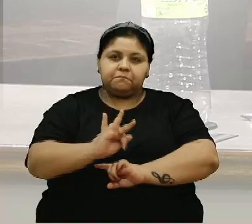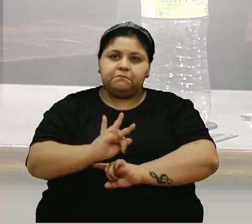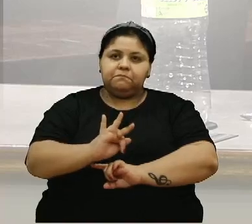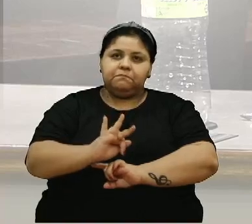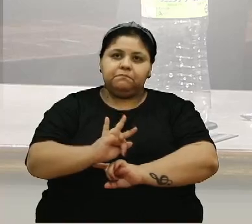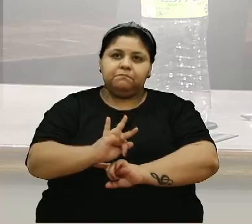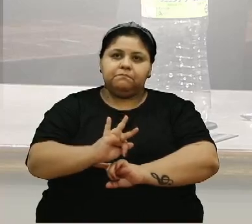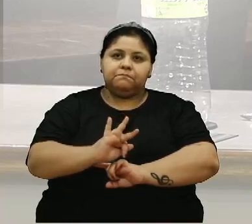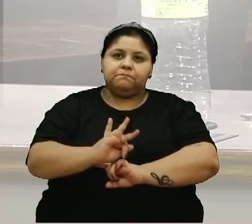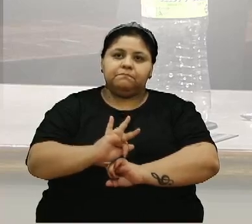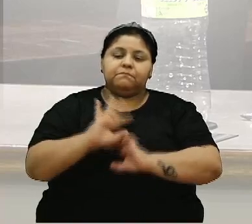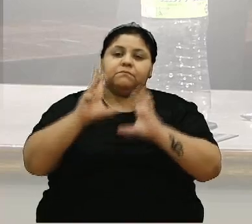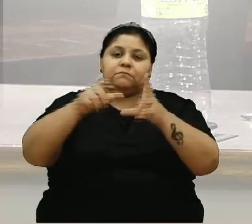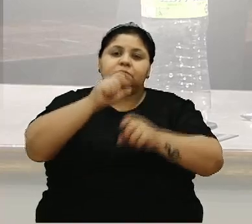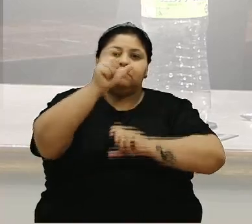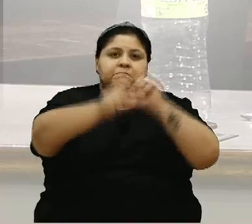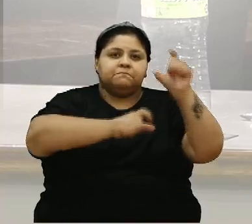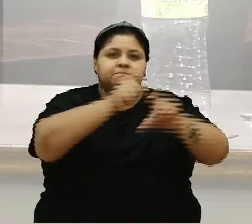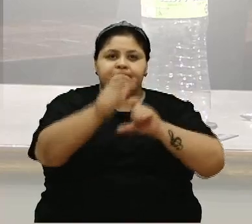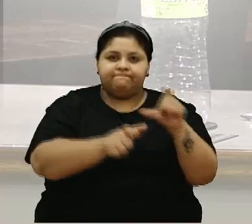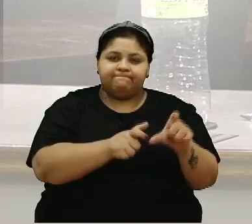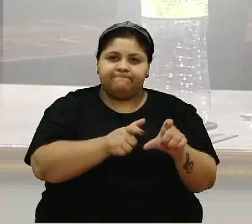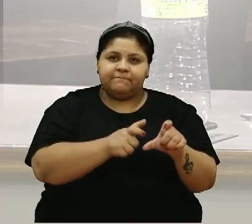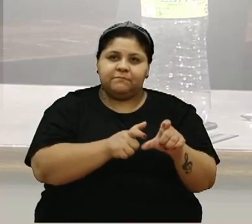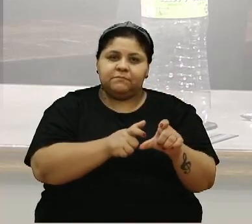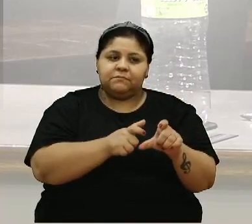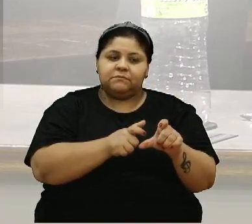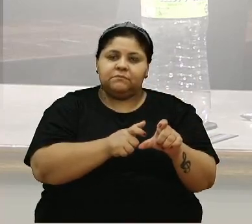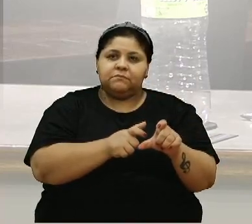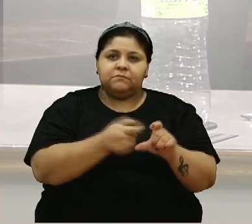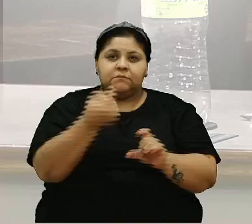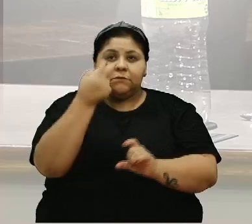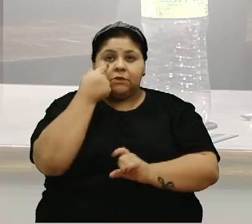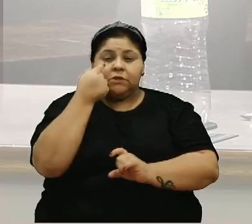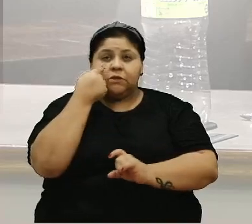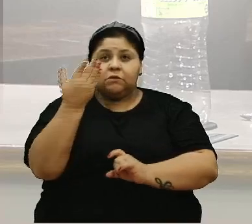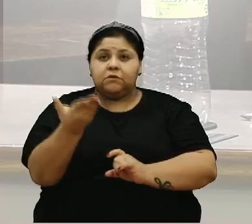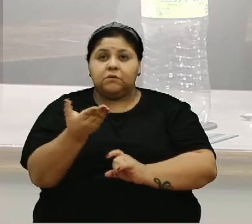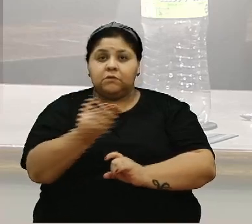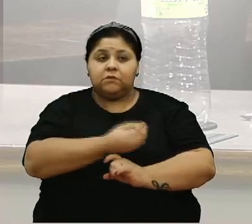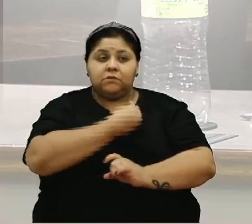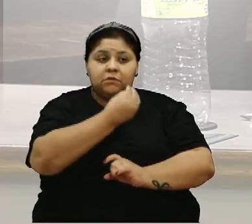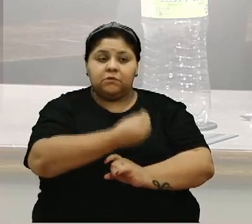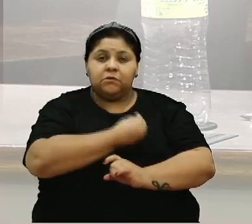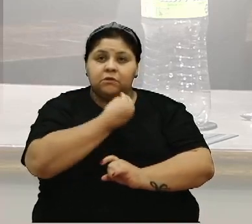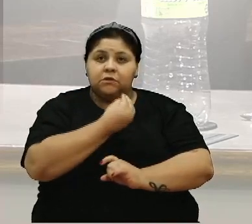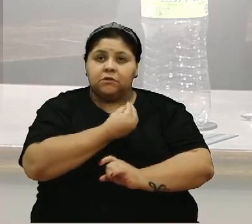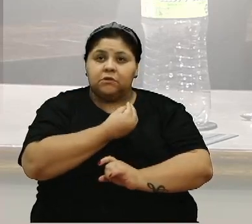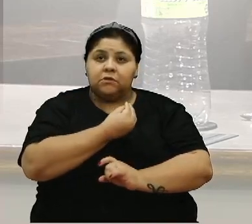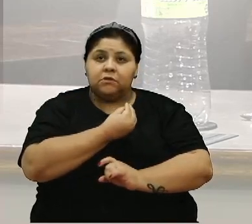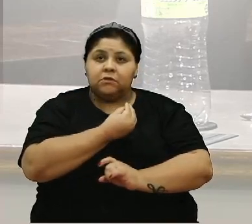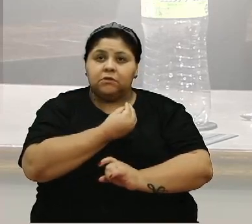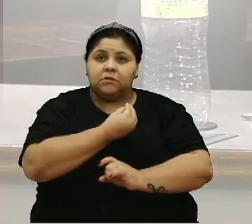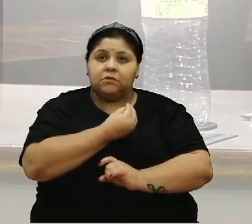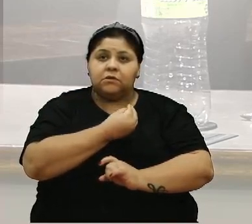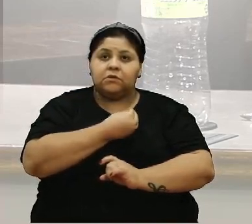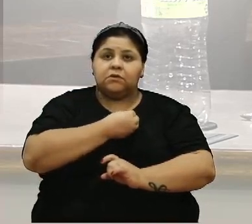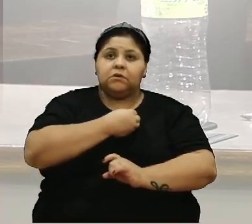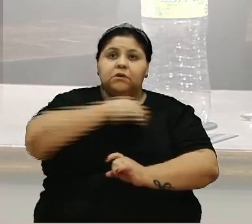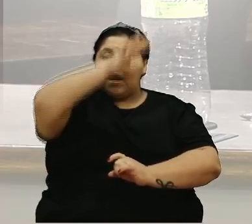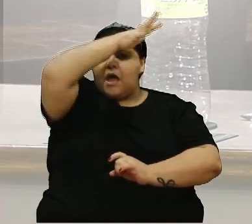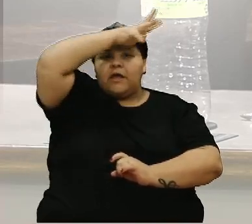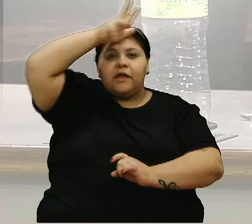município para buscar quantas pessoas estão sendo impactadas ali, vereador? Olha, isso aqui parece que nós estamos vivendo lá os ribeirinhos da Amazônia de